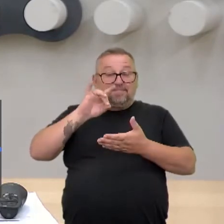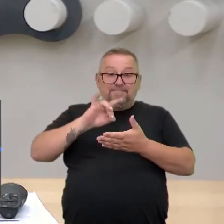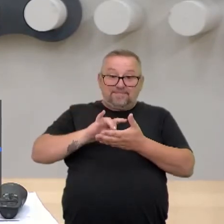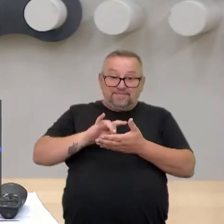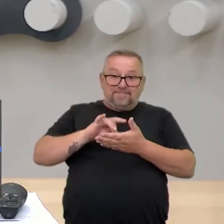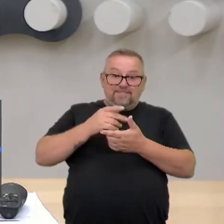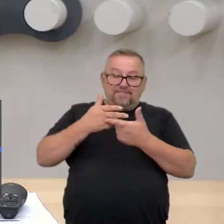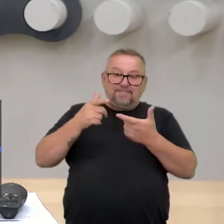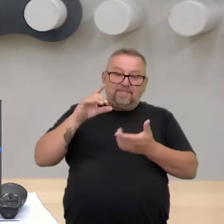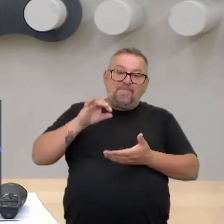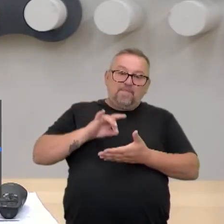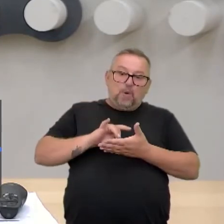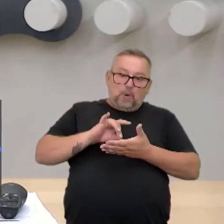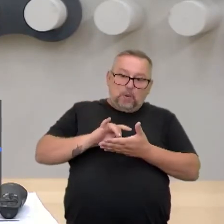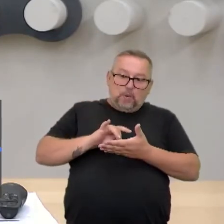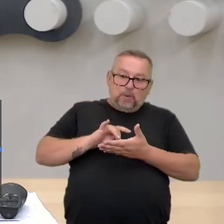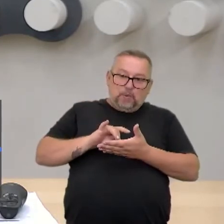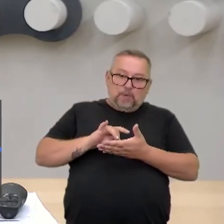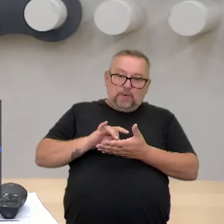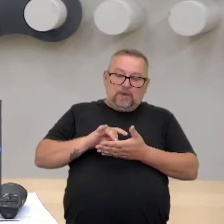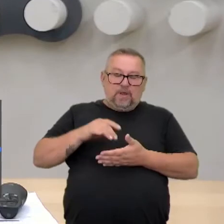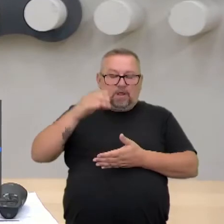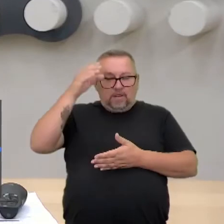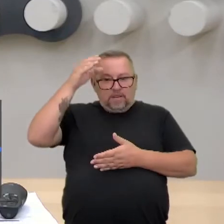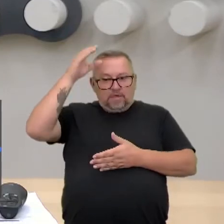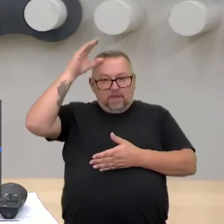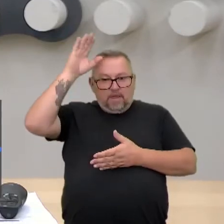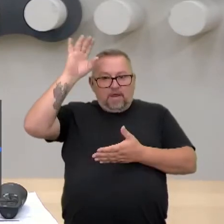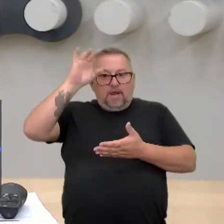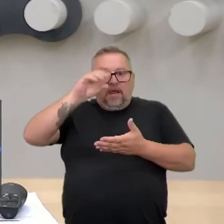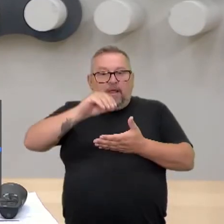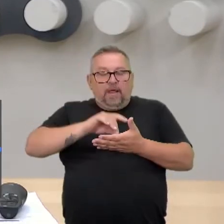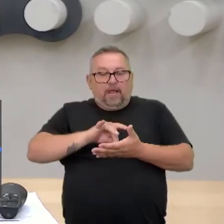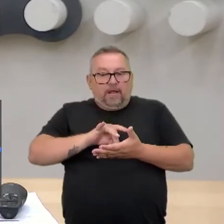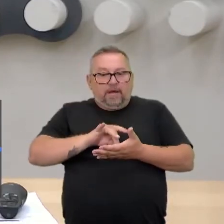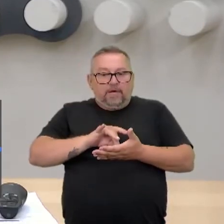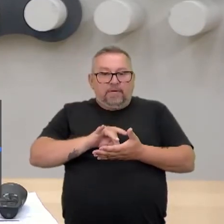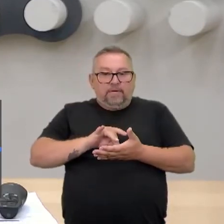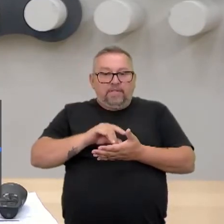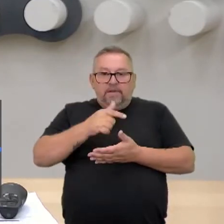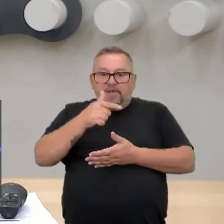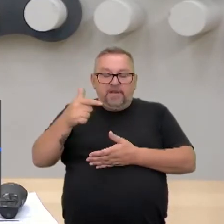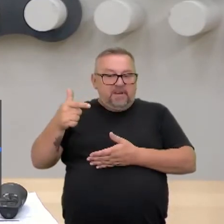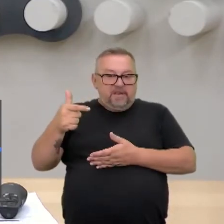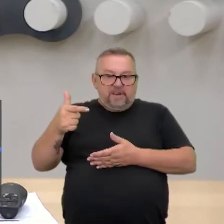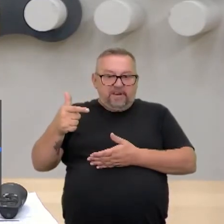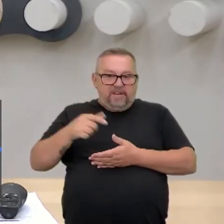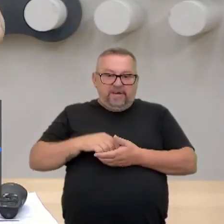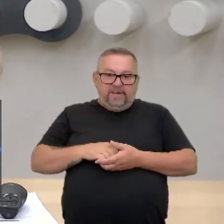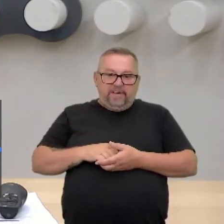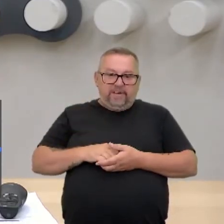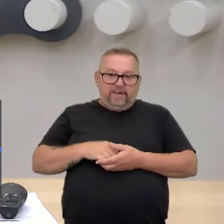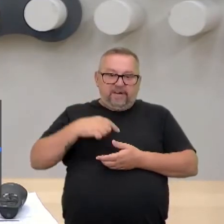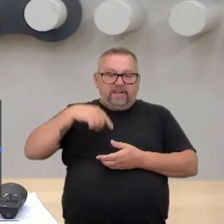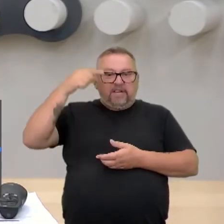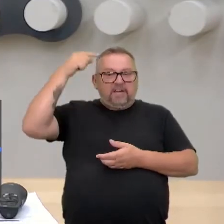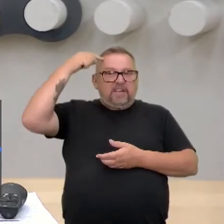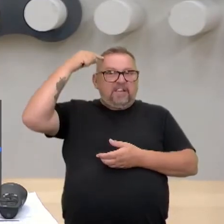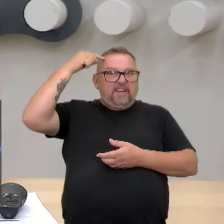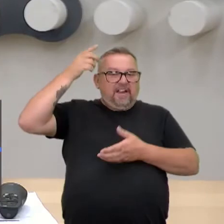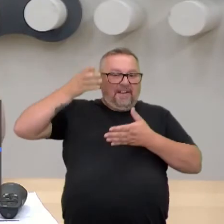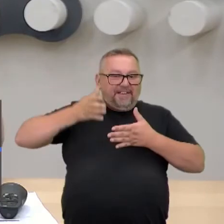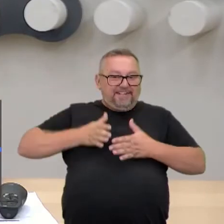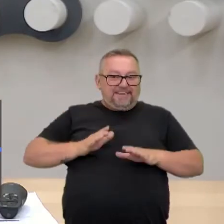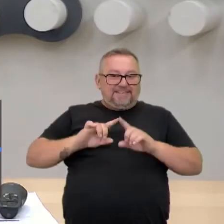que são É verdade que são conhecimento verdadeiro elas são inatas ou seja elas nascem conosco